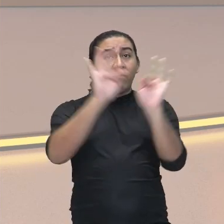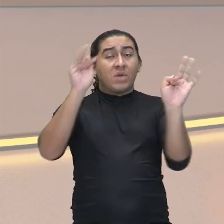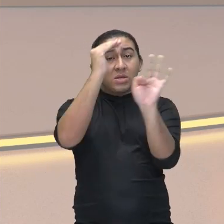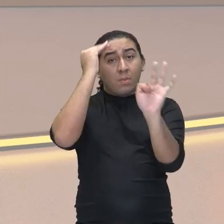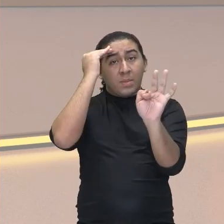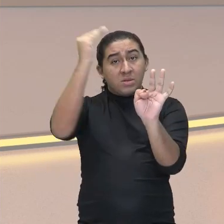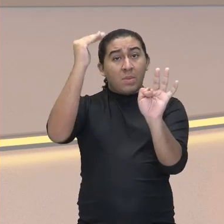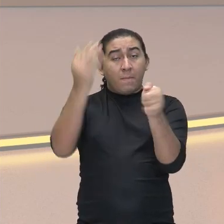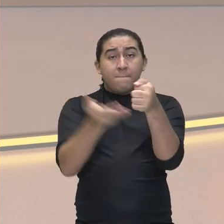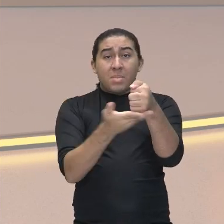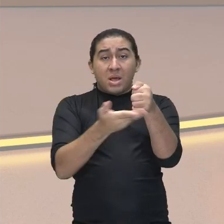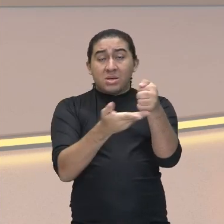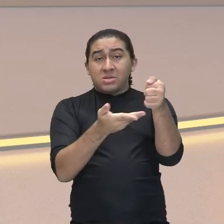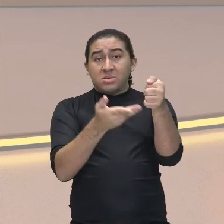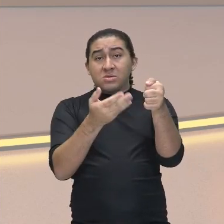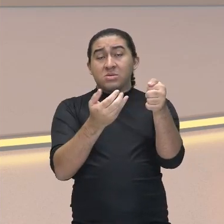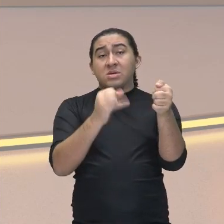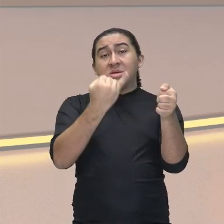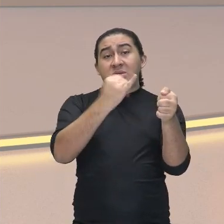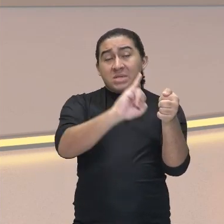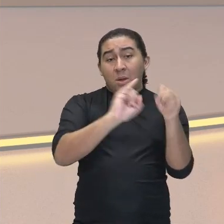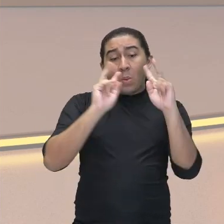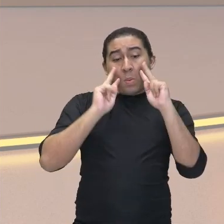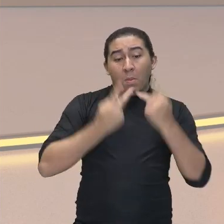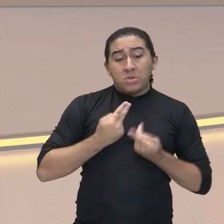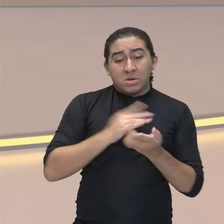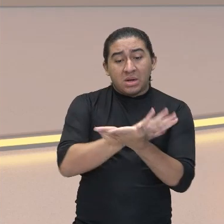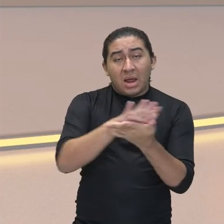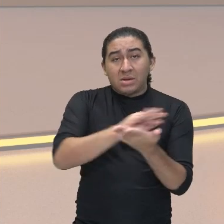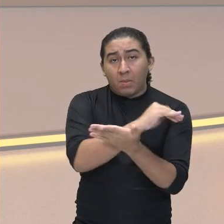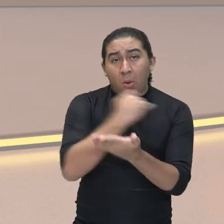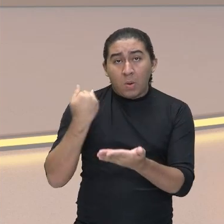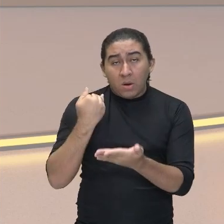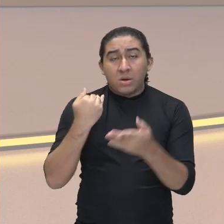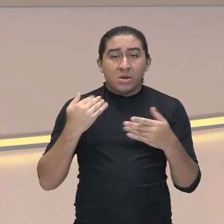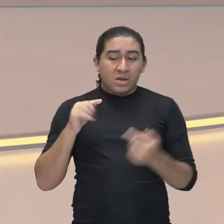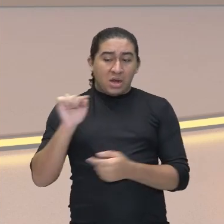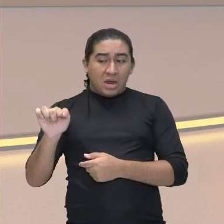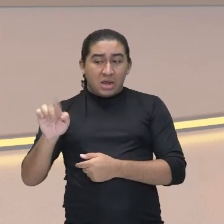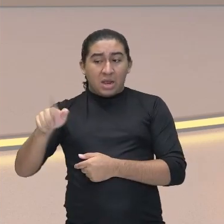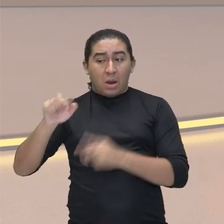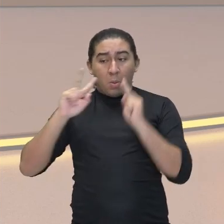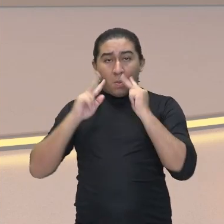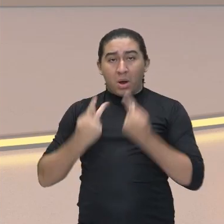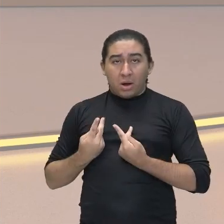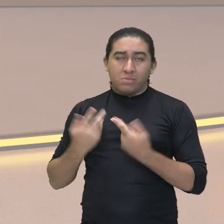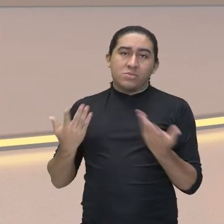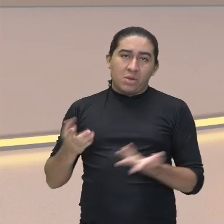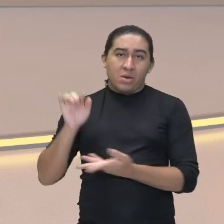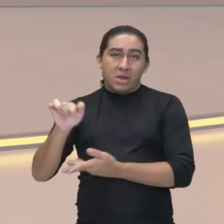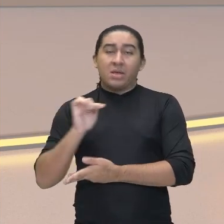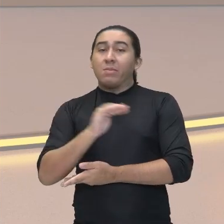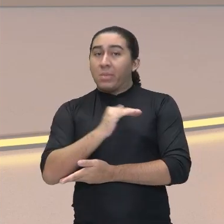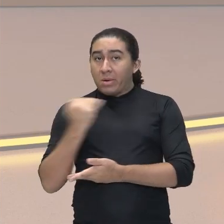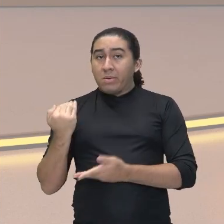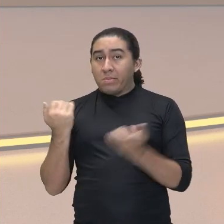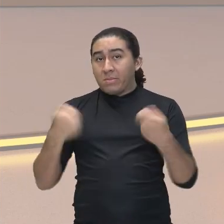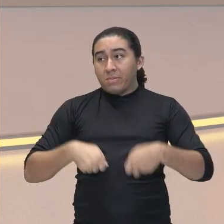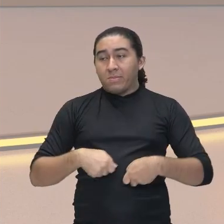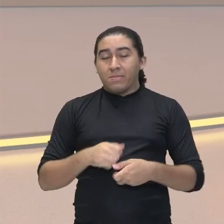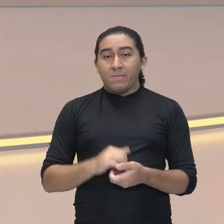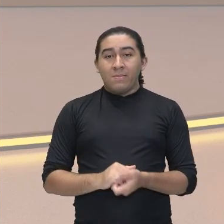que nenhum homem é mortal. Se nenhum homem é mortal e Sócrates é homem, logo Sócrates não é